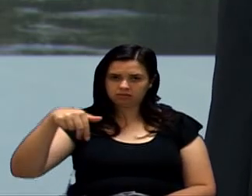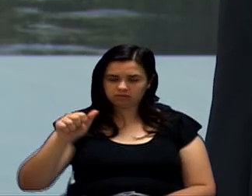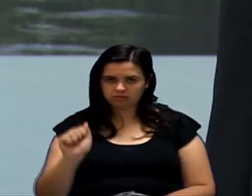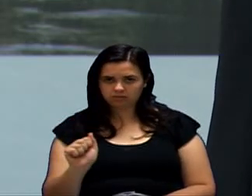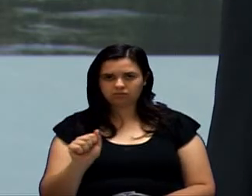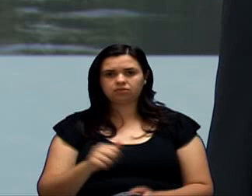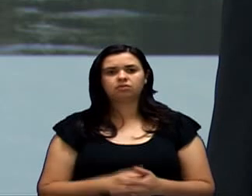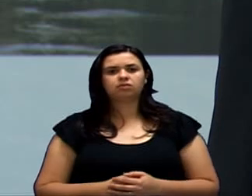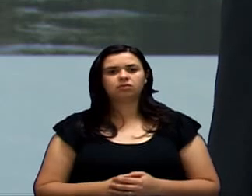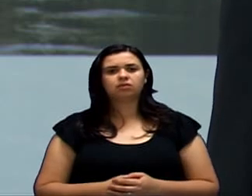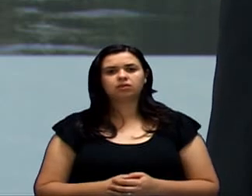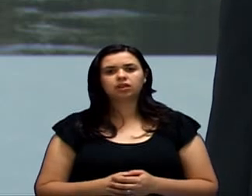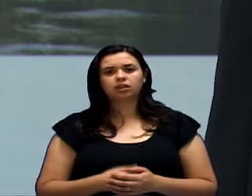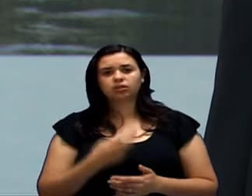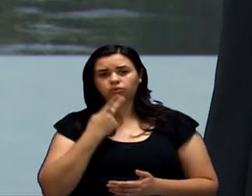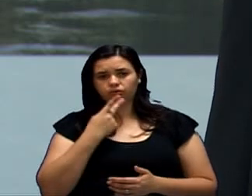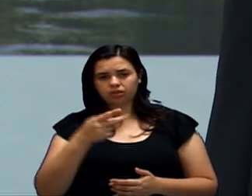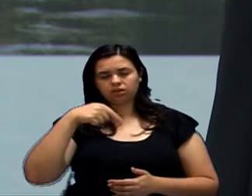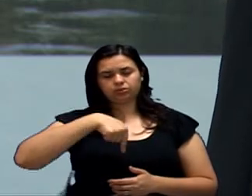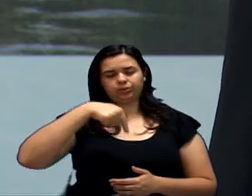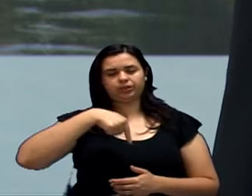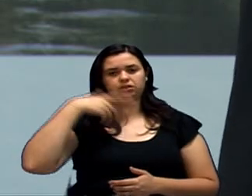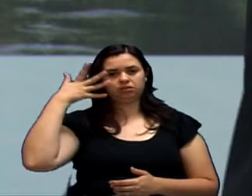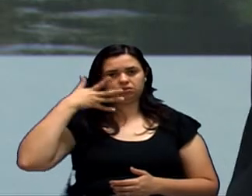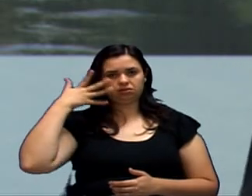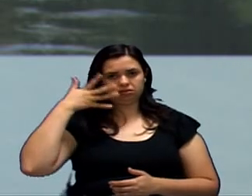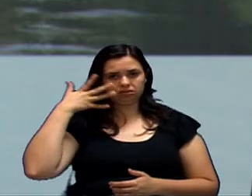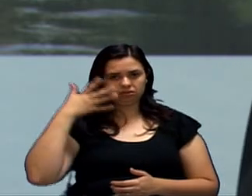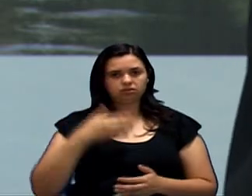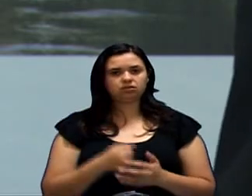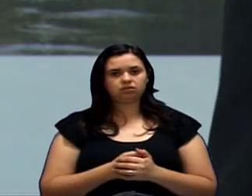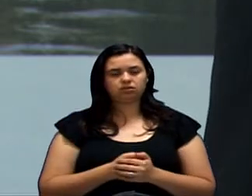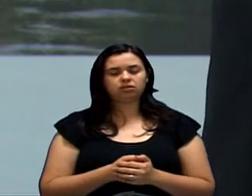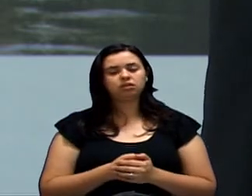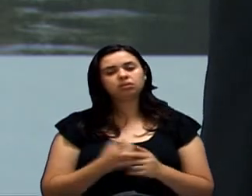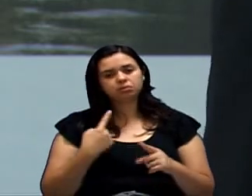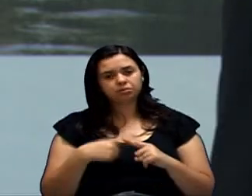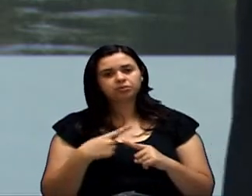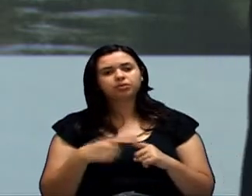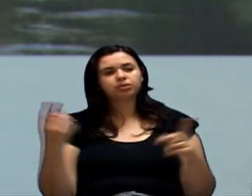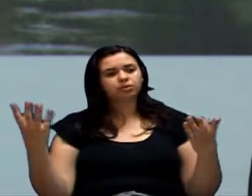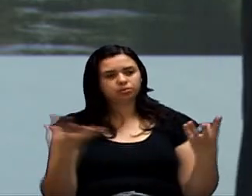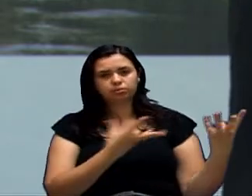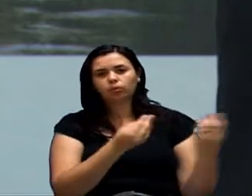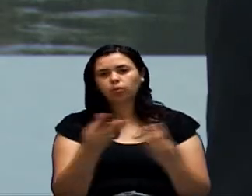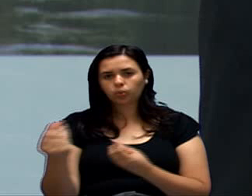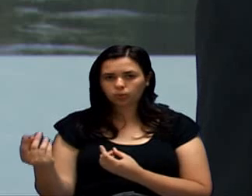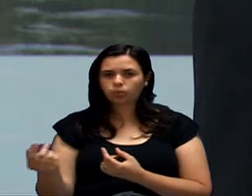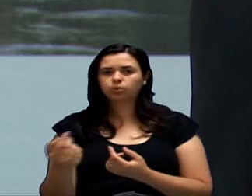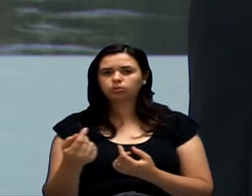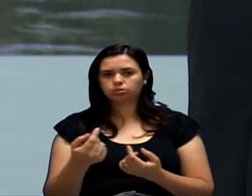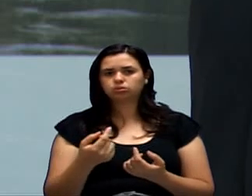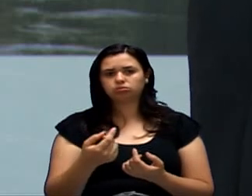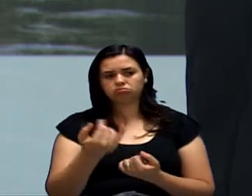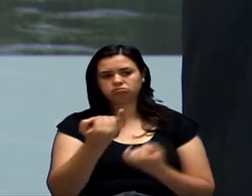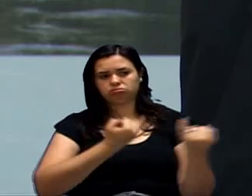essa fala aqui na tribuna em consideração àqueles que